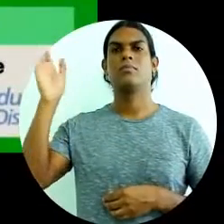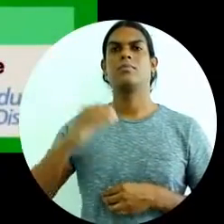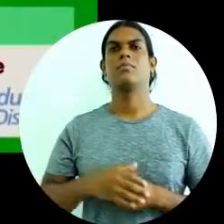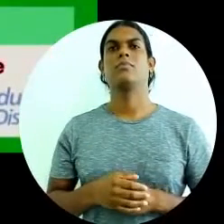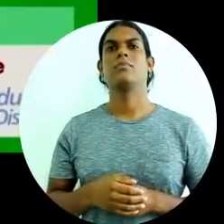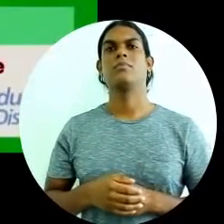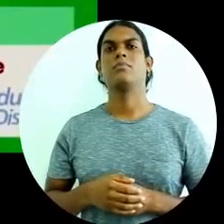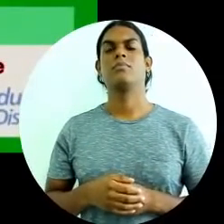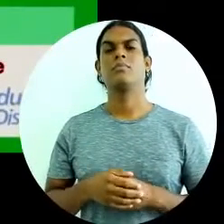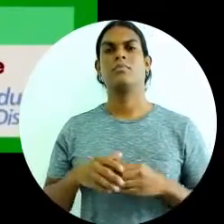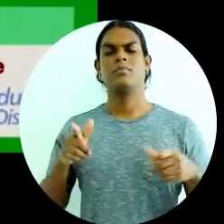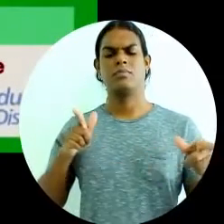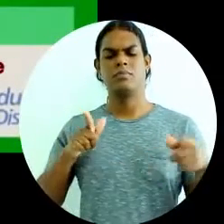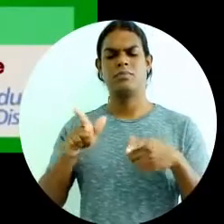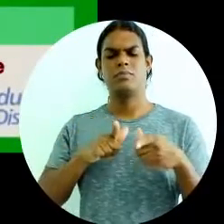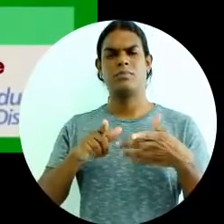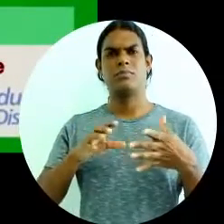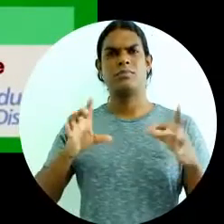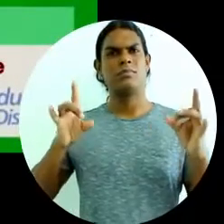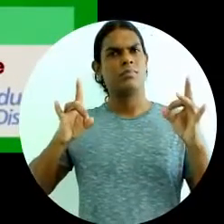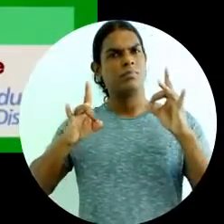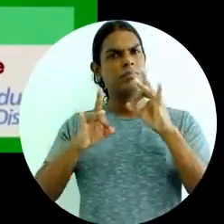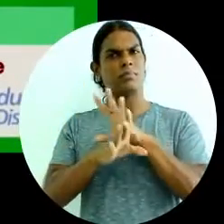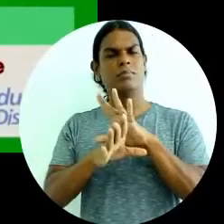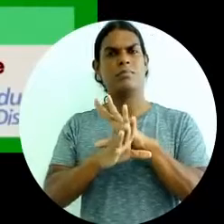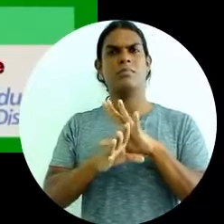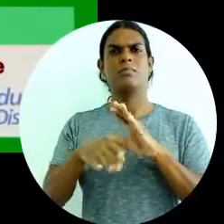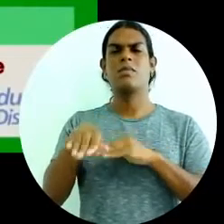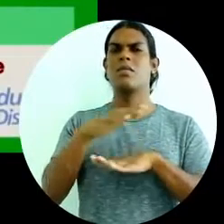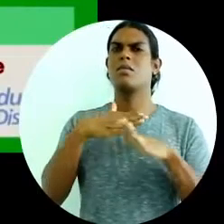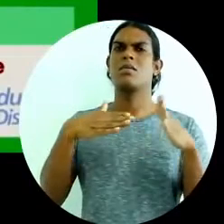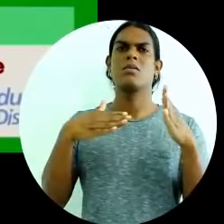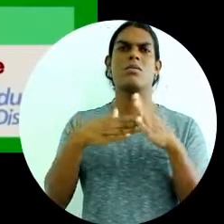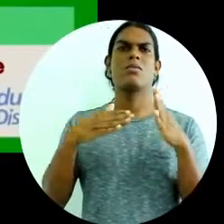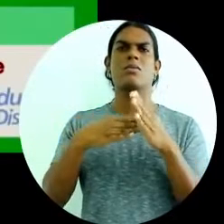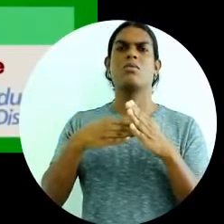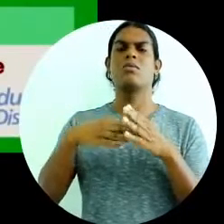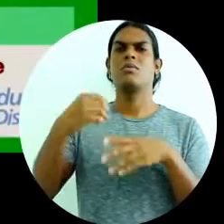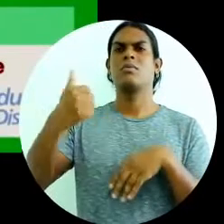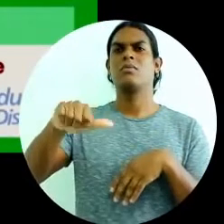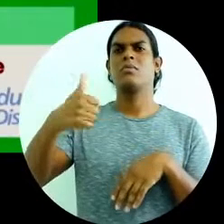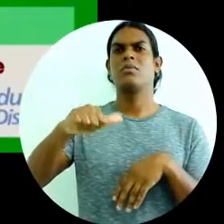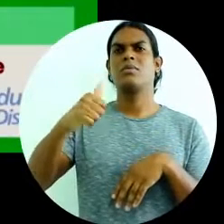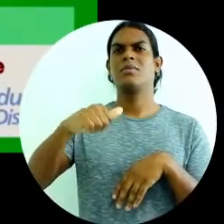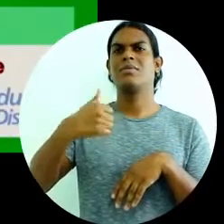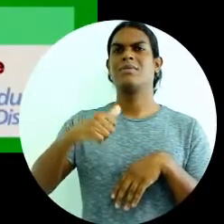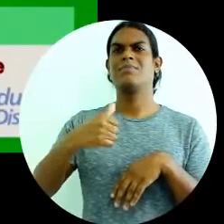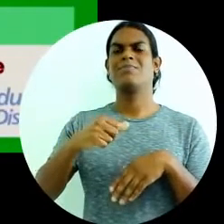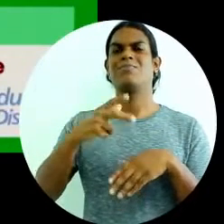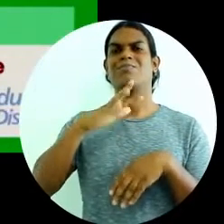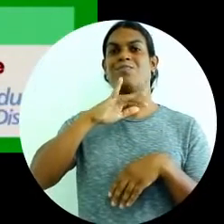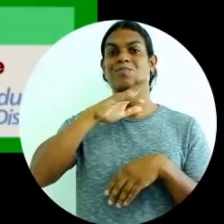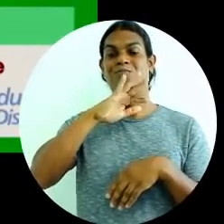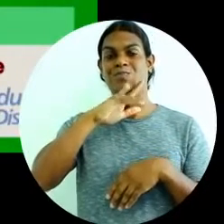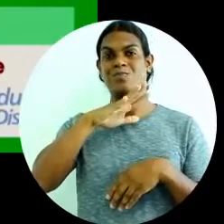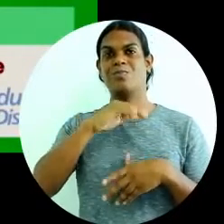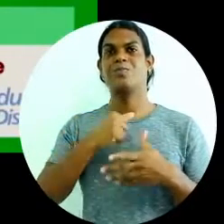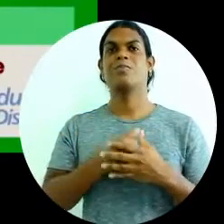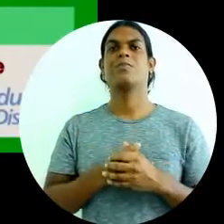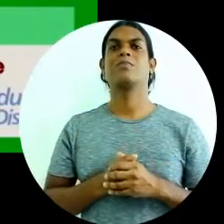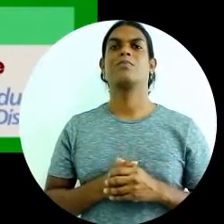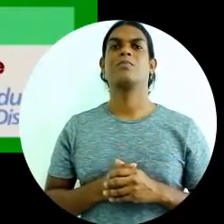vamos eliminar, nós vamos extinguir as metas e medidas de avaliação